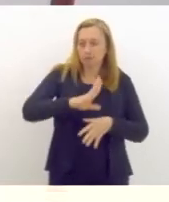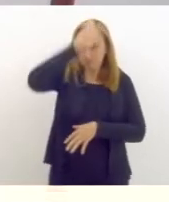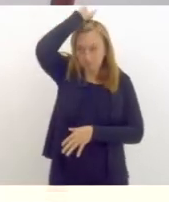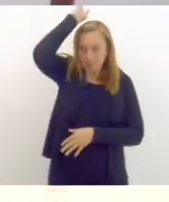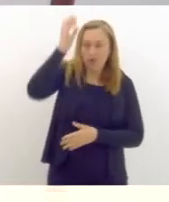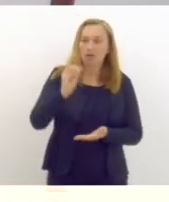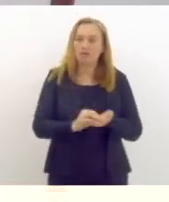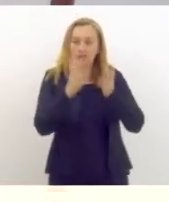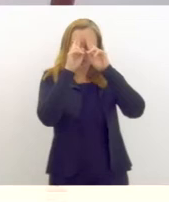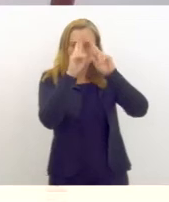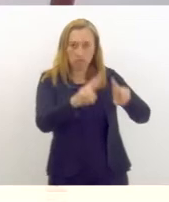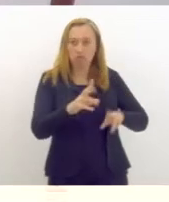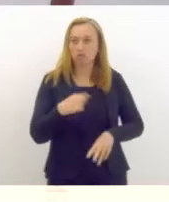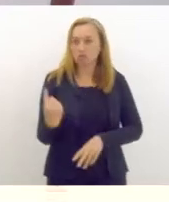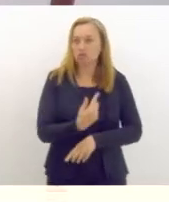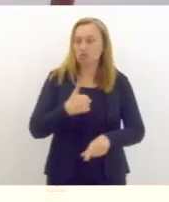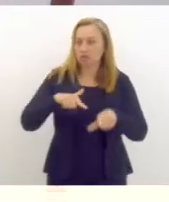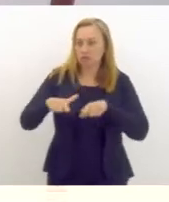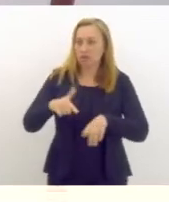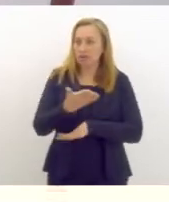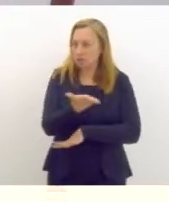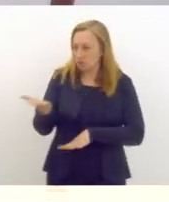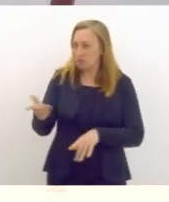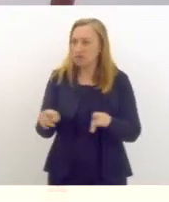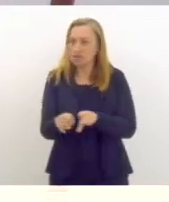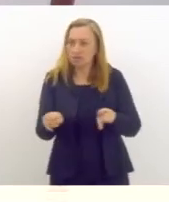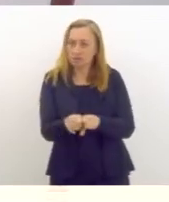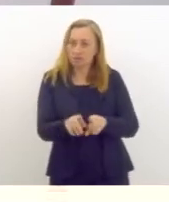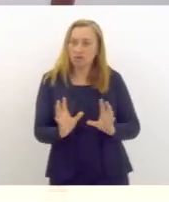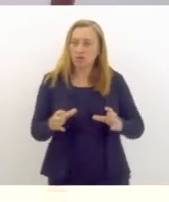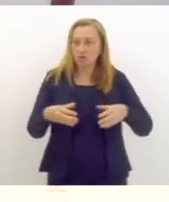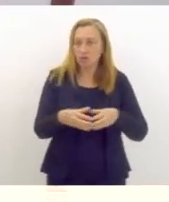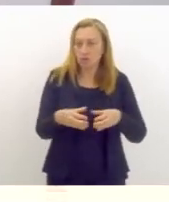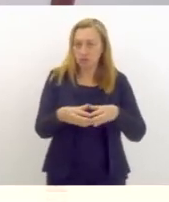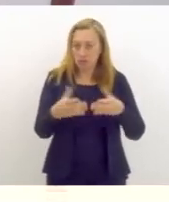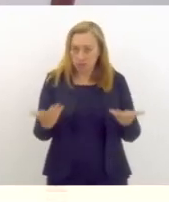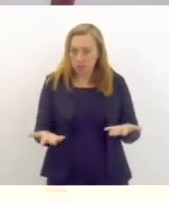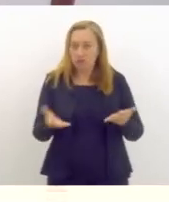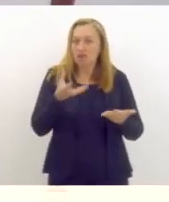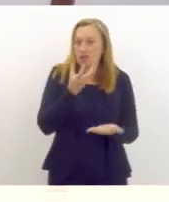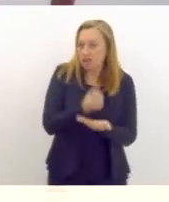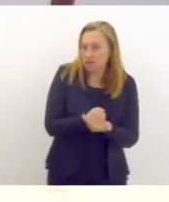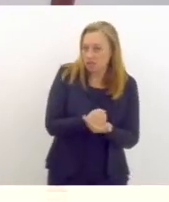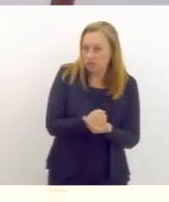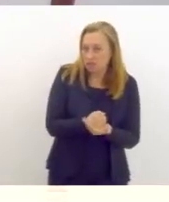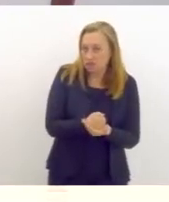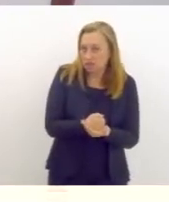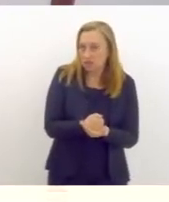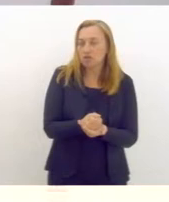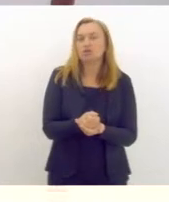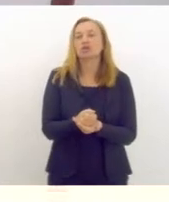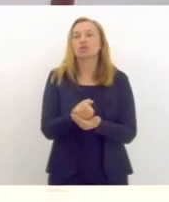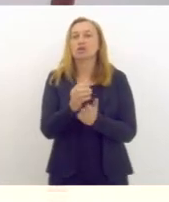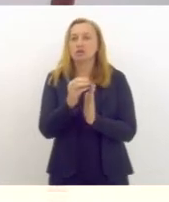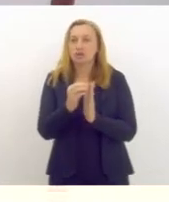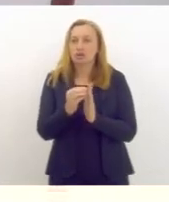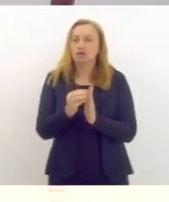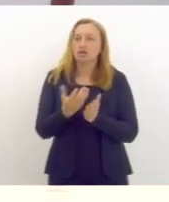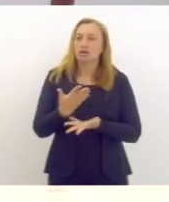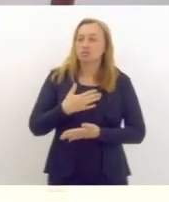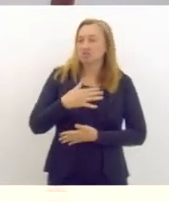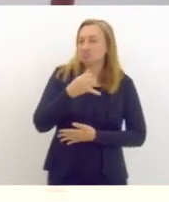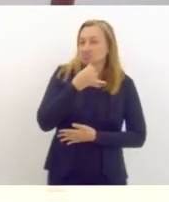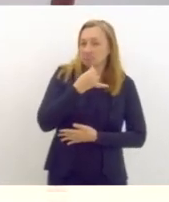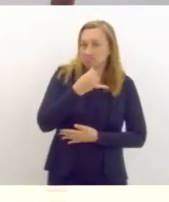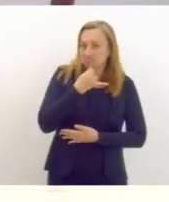com o nosso trabalho com os senhores e sobretudo com a comissão então o registro aqui de forma oficial o meu repúdio